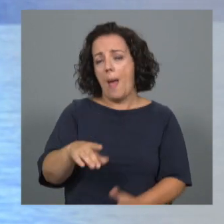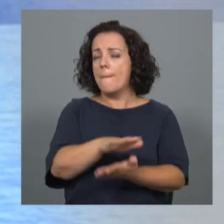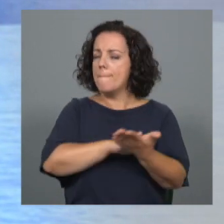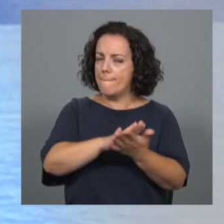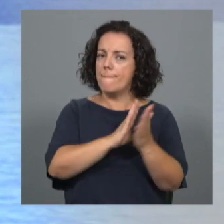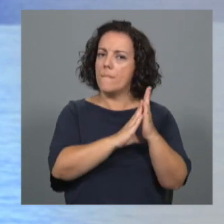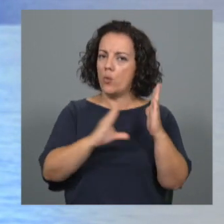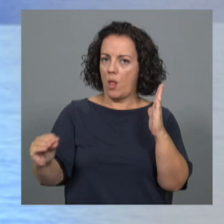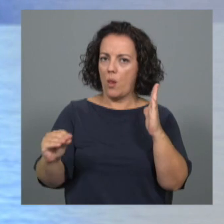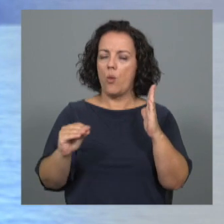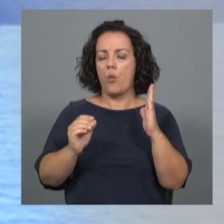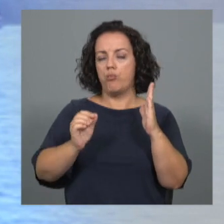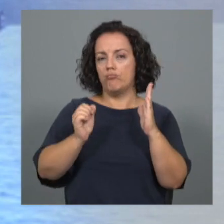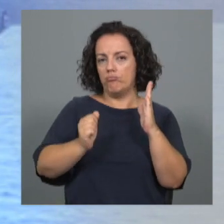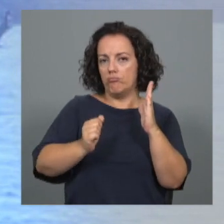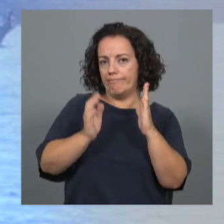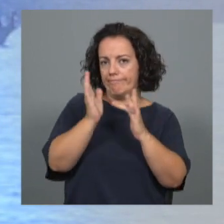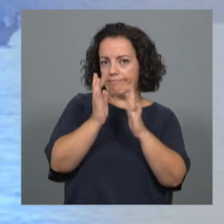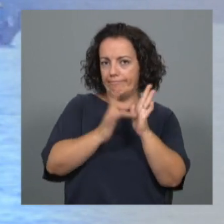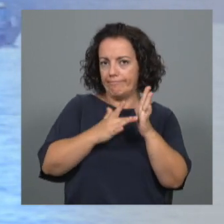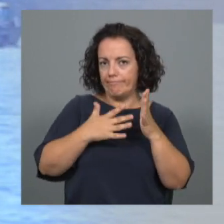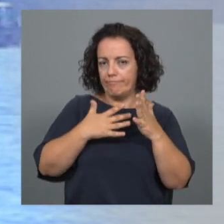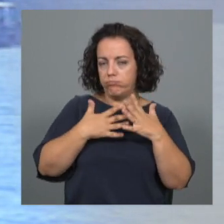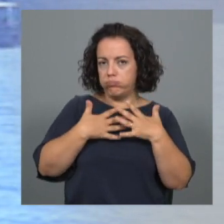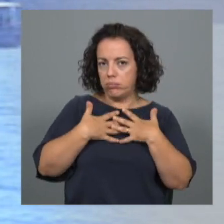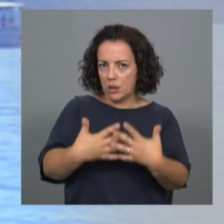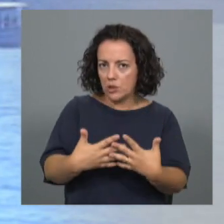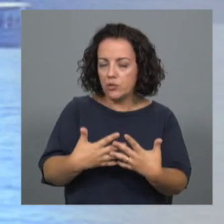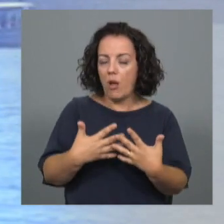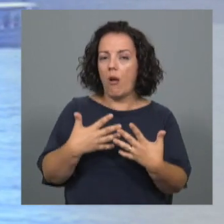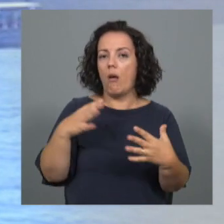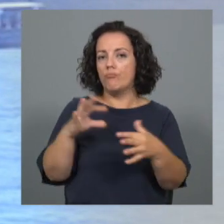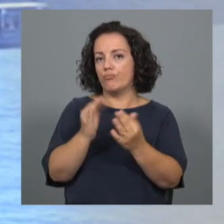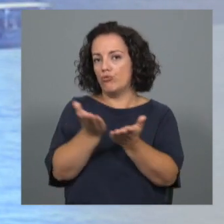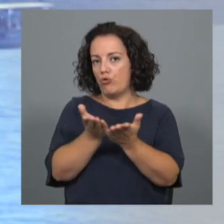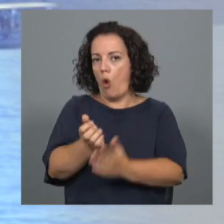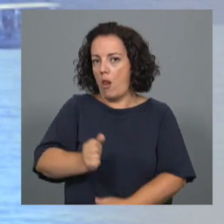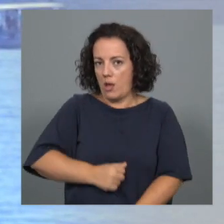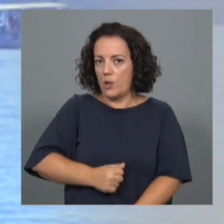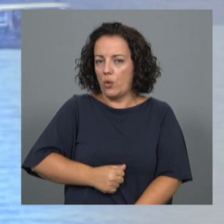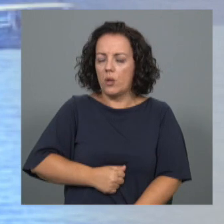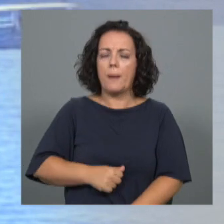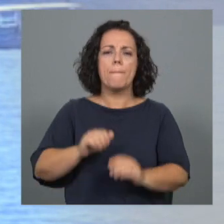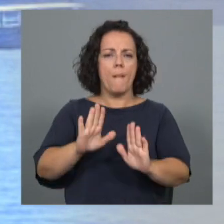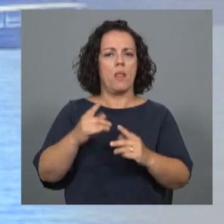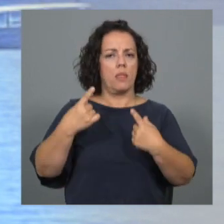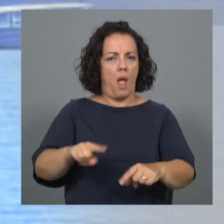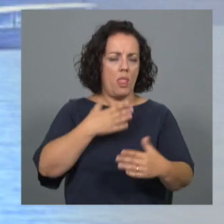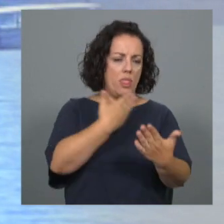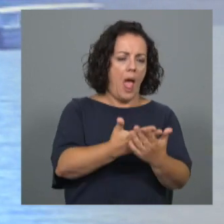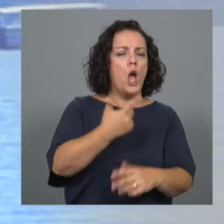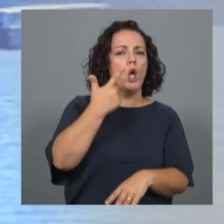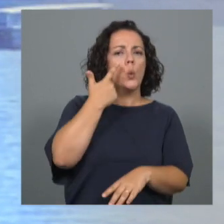estes projetos educativos da escola católica, além da competência científica